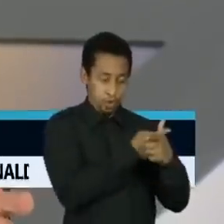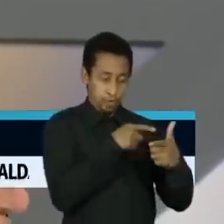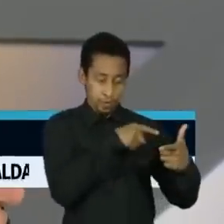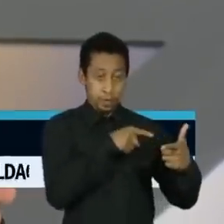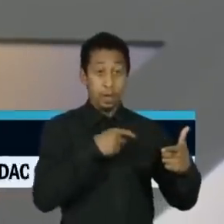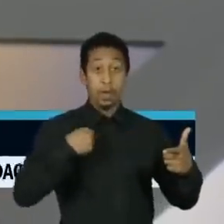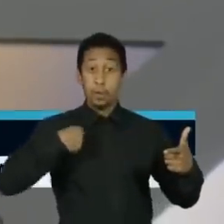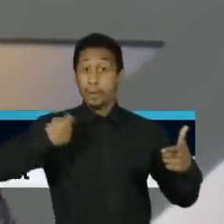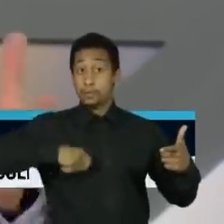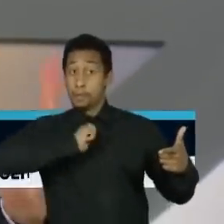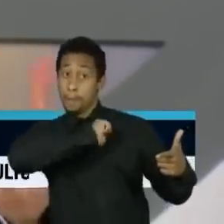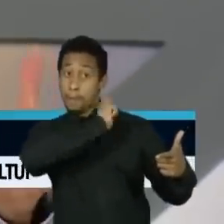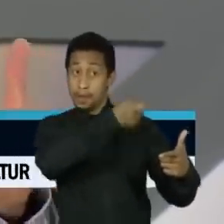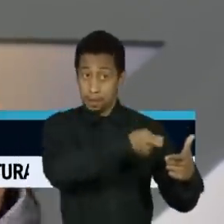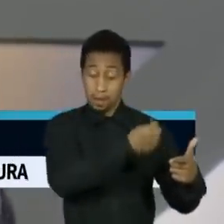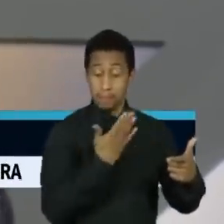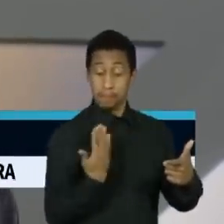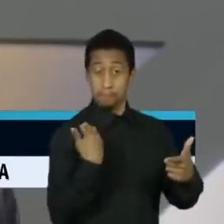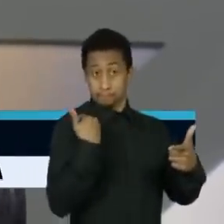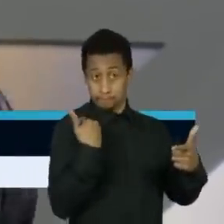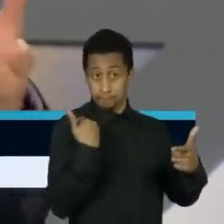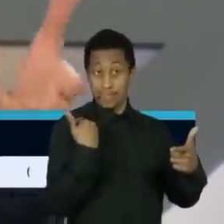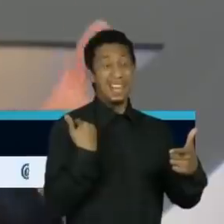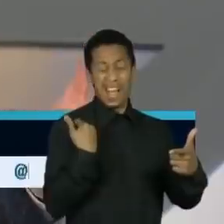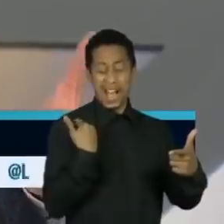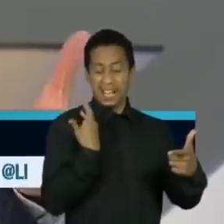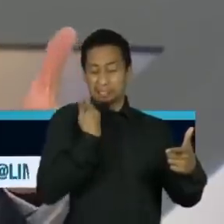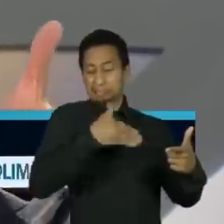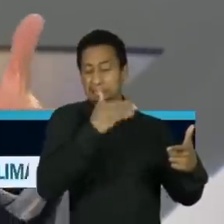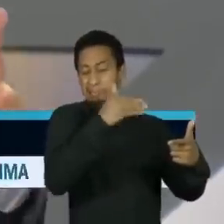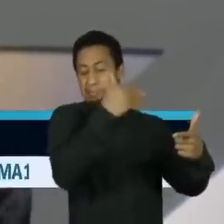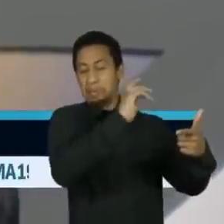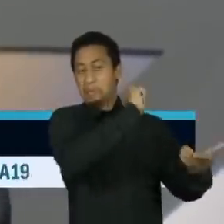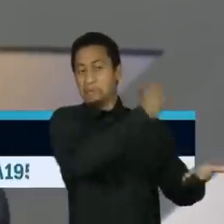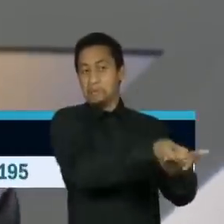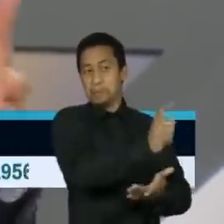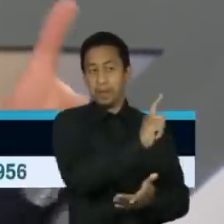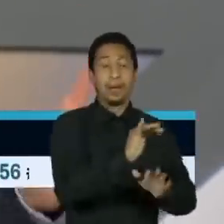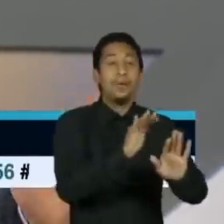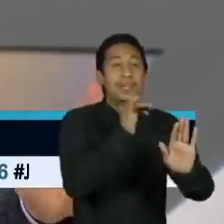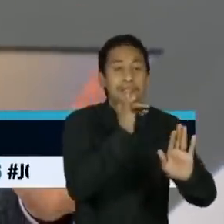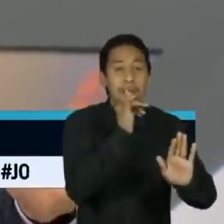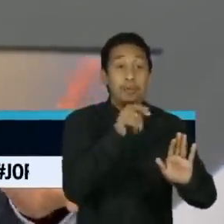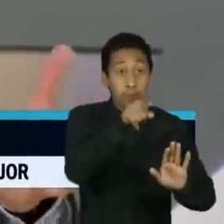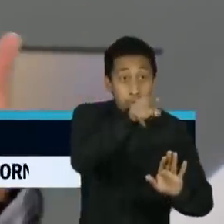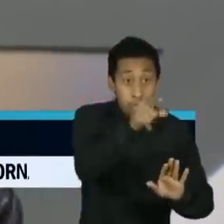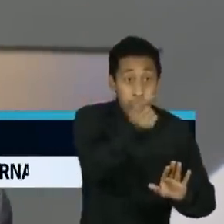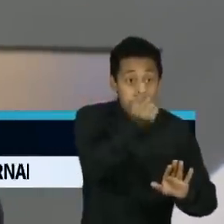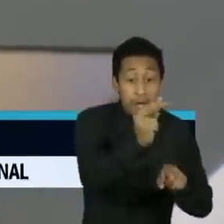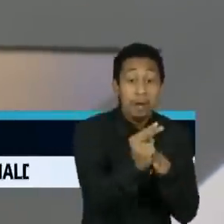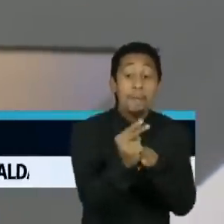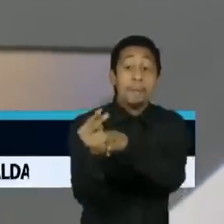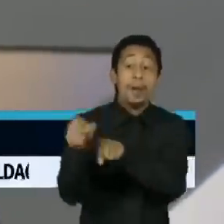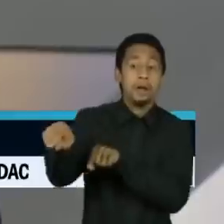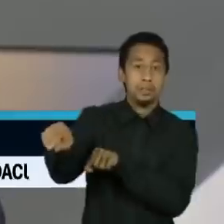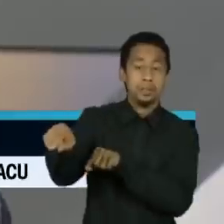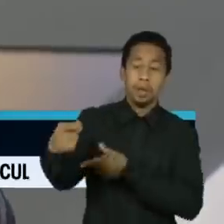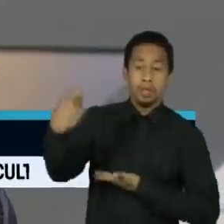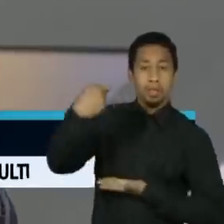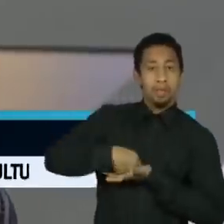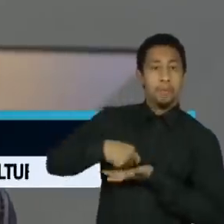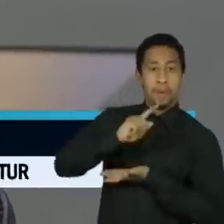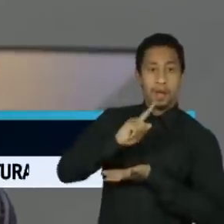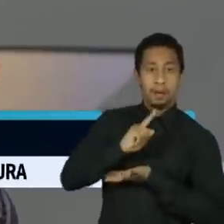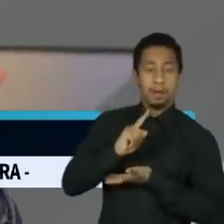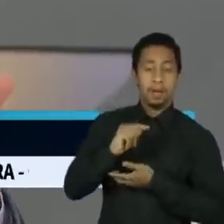a obrigação, o que acontece? Você empresta dinheiro para alguém, essa pessoa não paga. A próxima vez